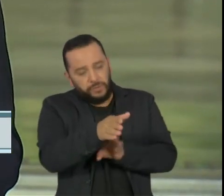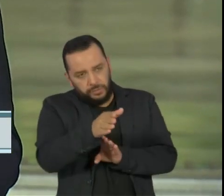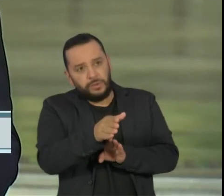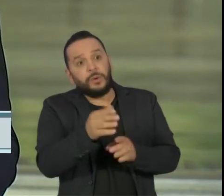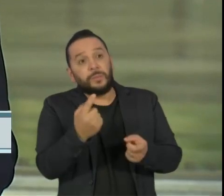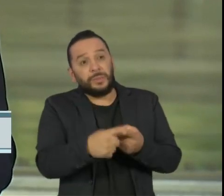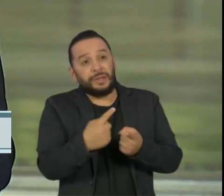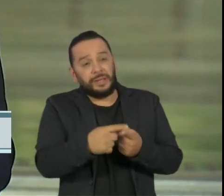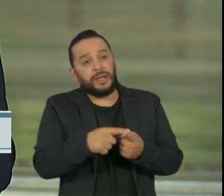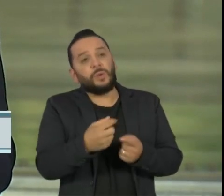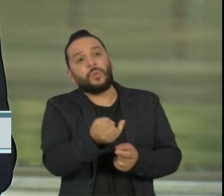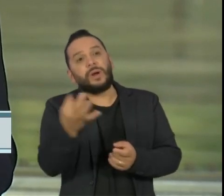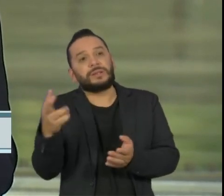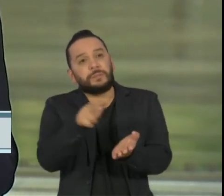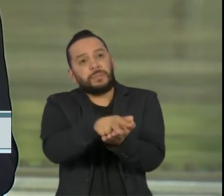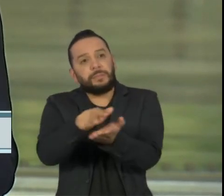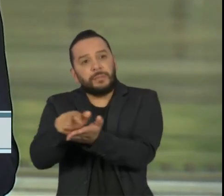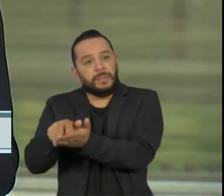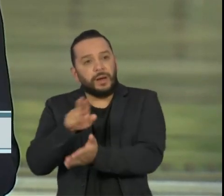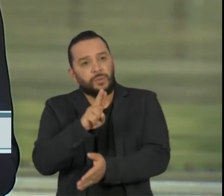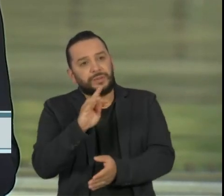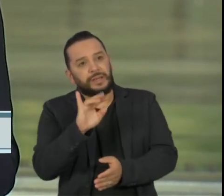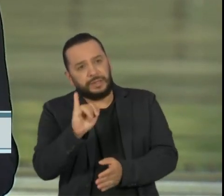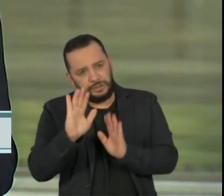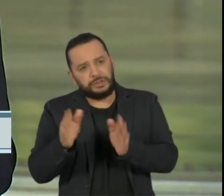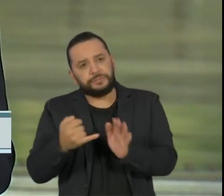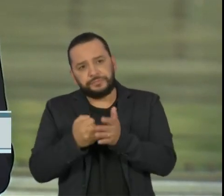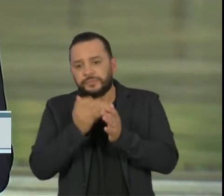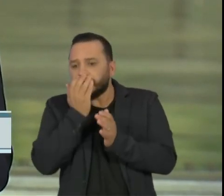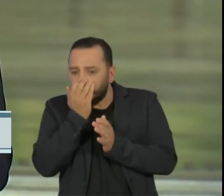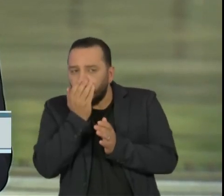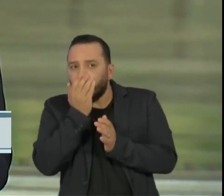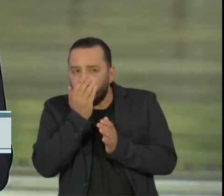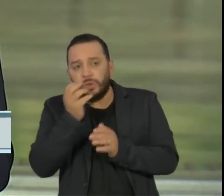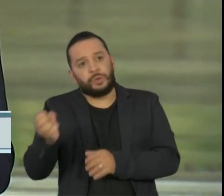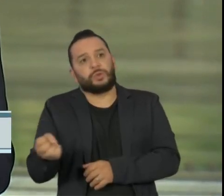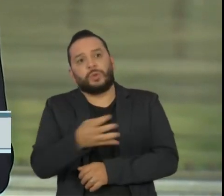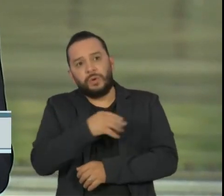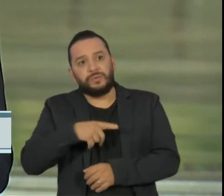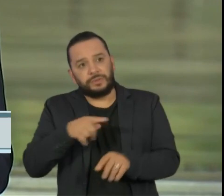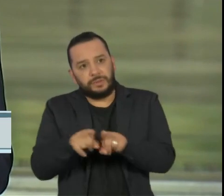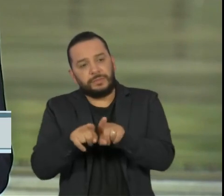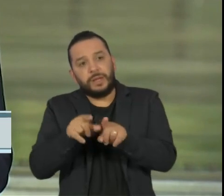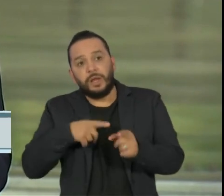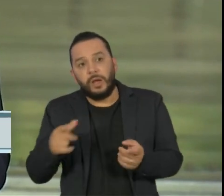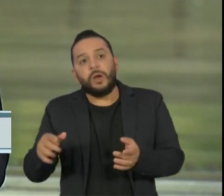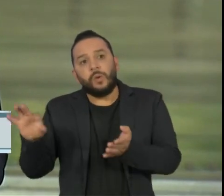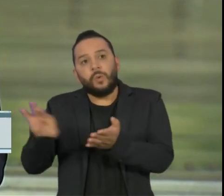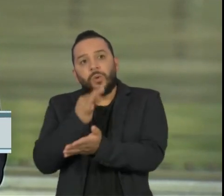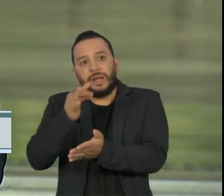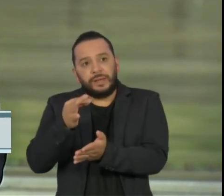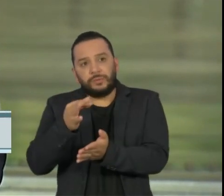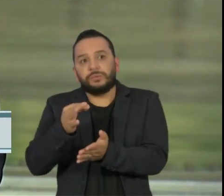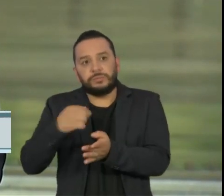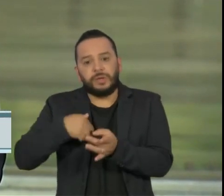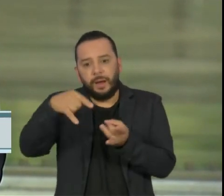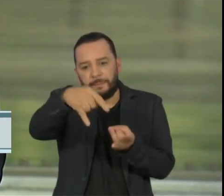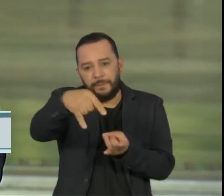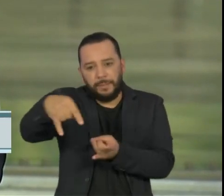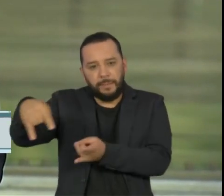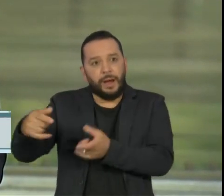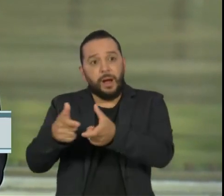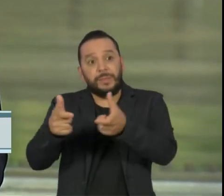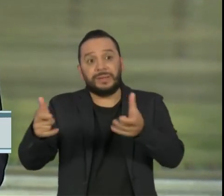A cidade recebeu novos respiradores, fez uma contratação com o Hospital Metropolitano para ampliação desses leitos, mas existe uma